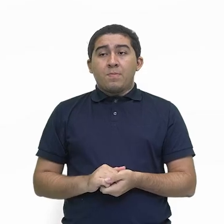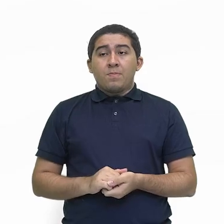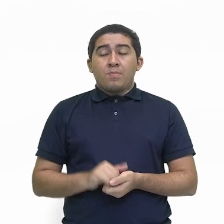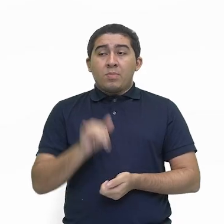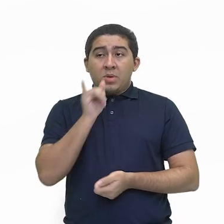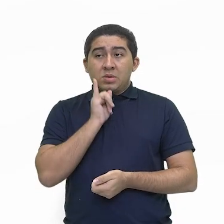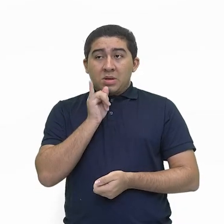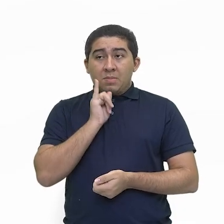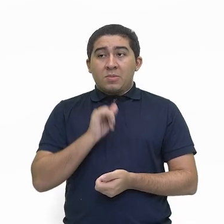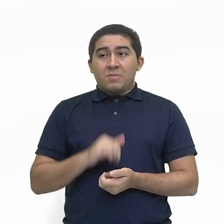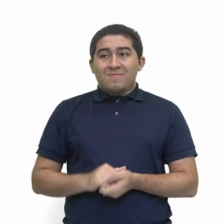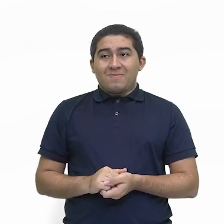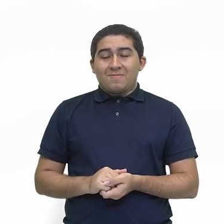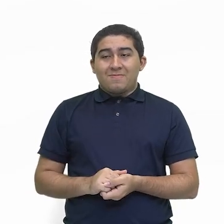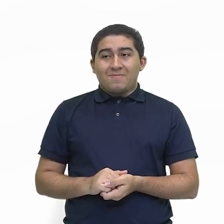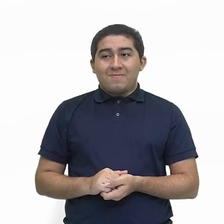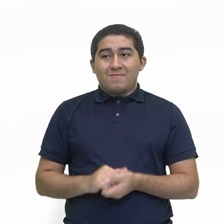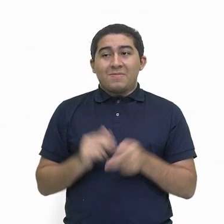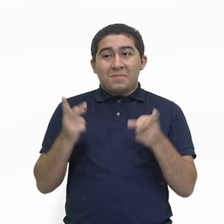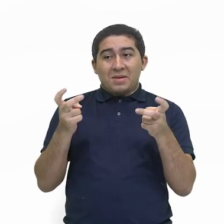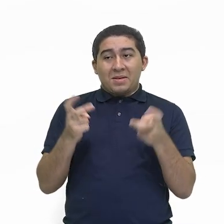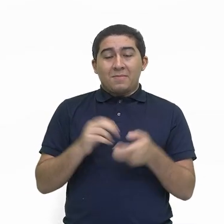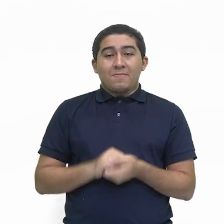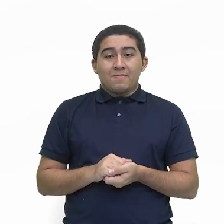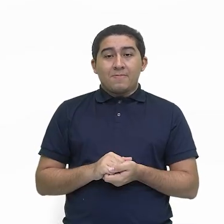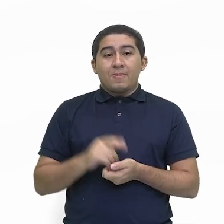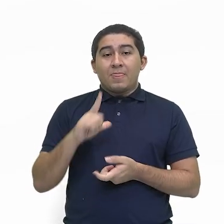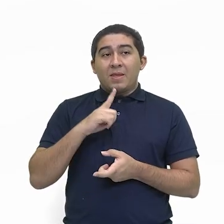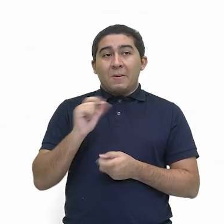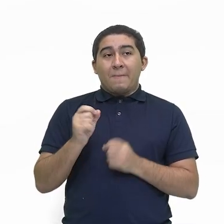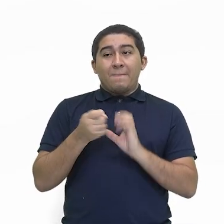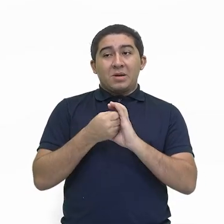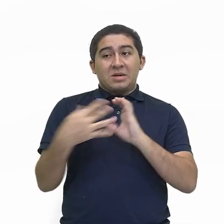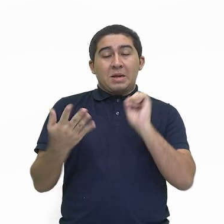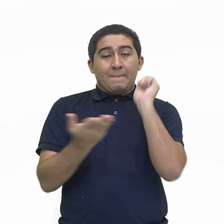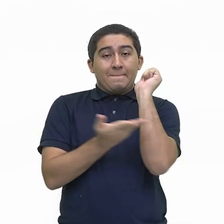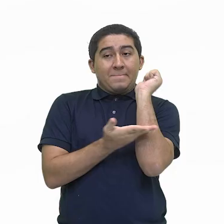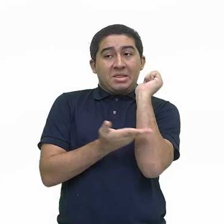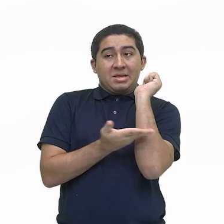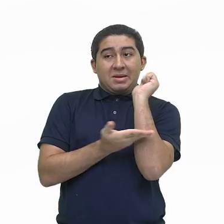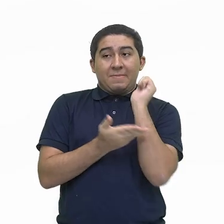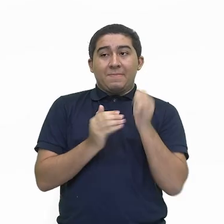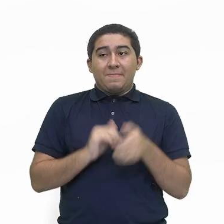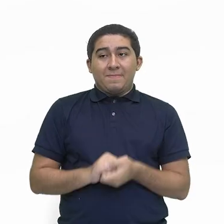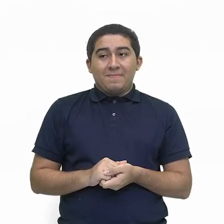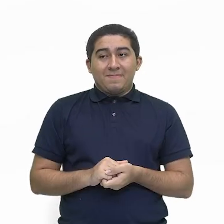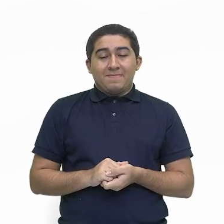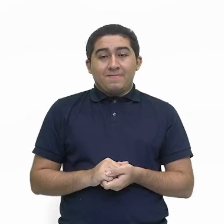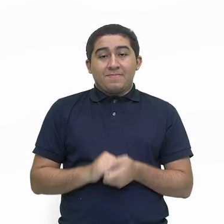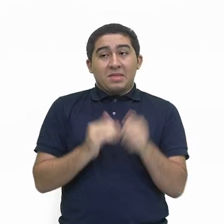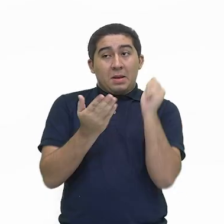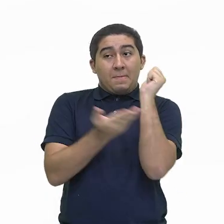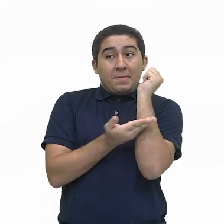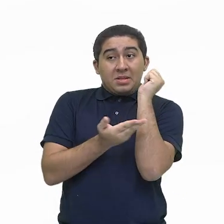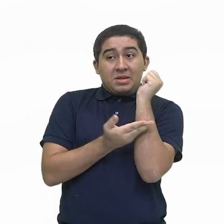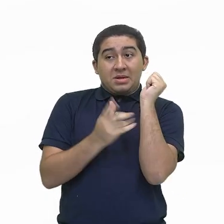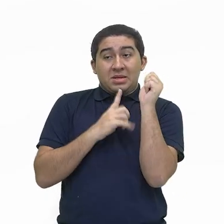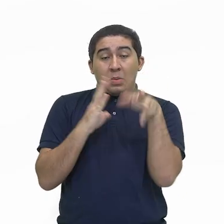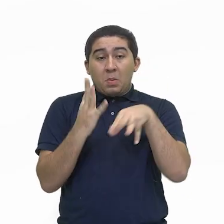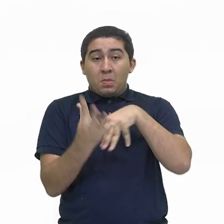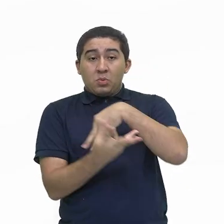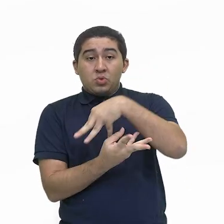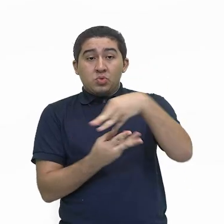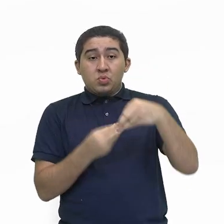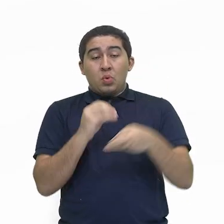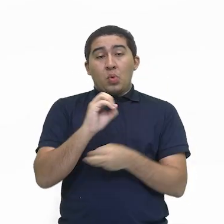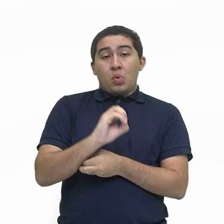aí o exemplo, né? Observem. Eu tenho um pedaço de madeira. Essa madeira aí, ela vai reagir com oxigênio,